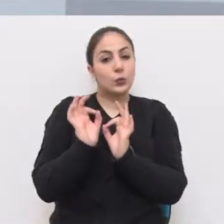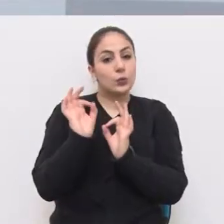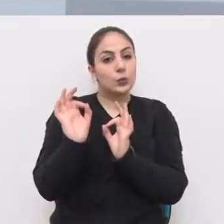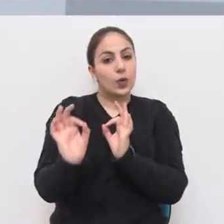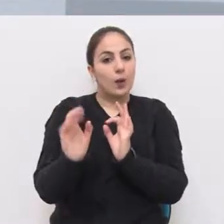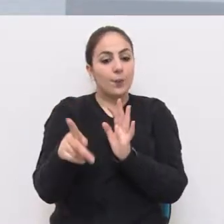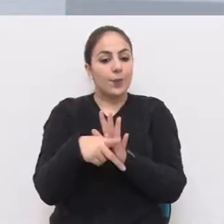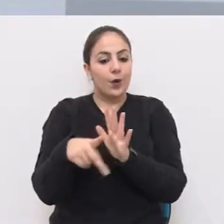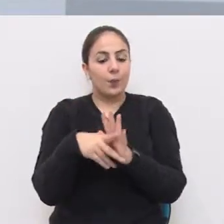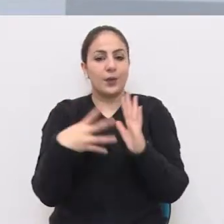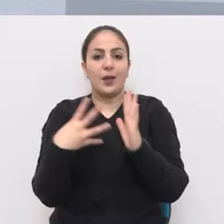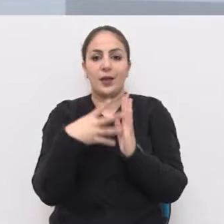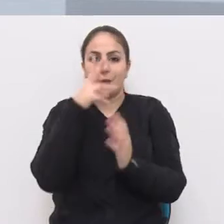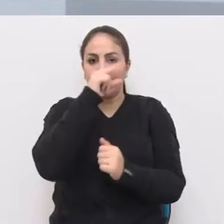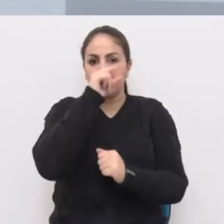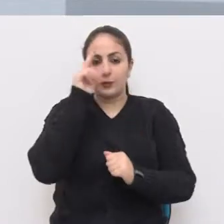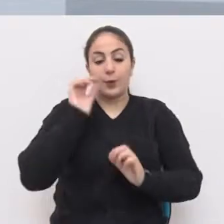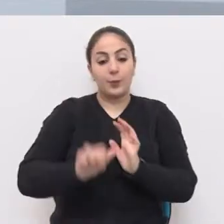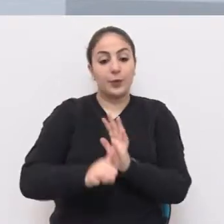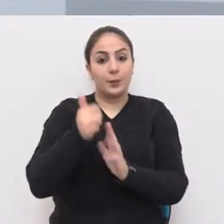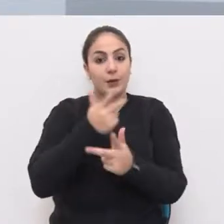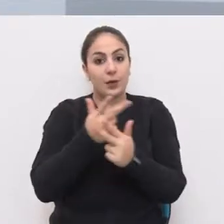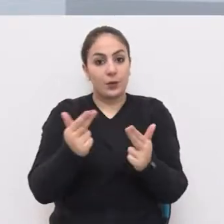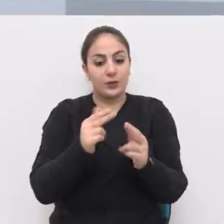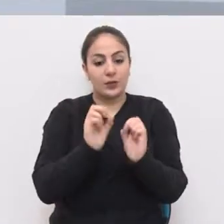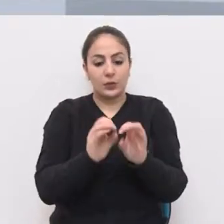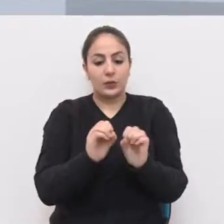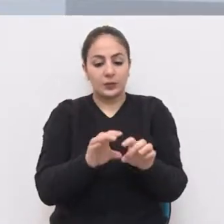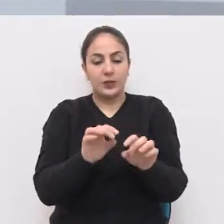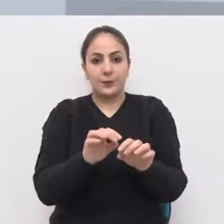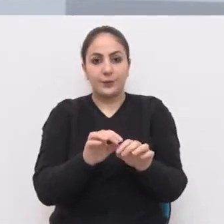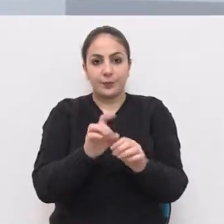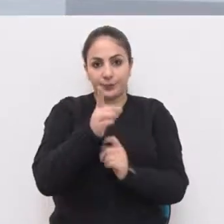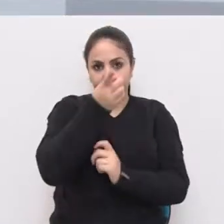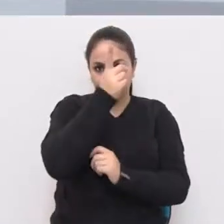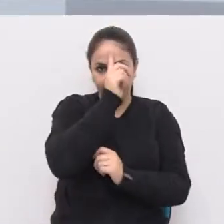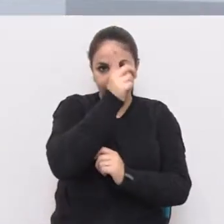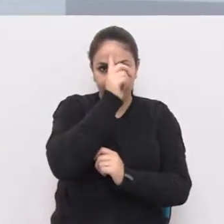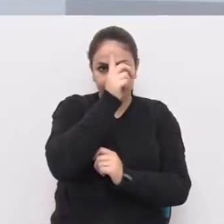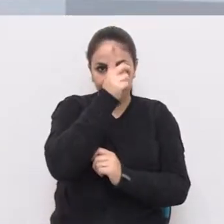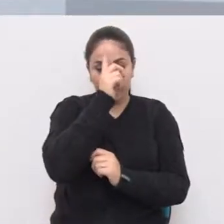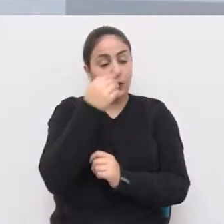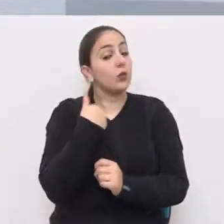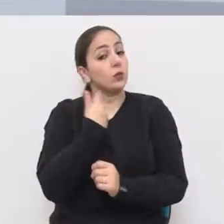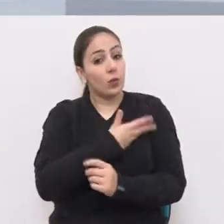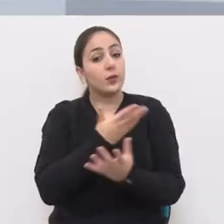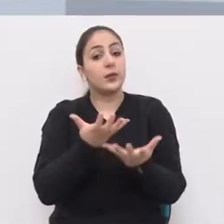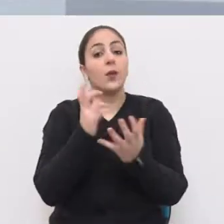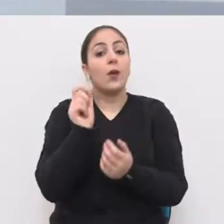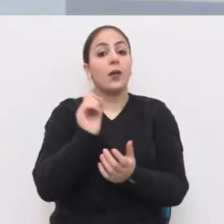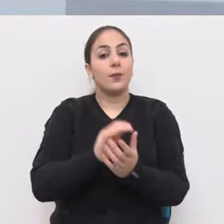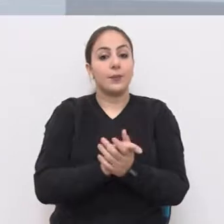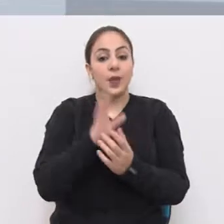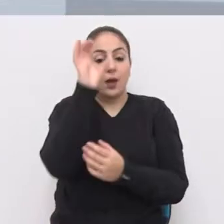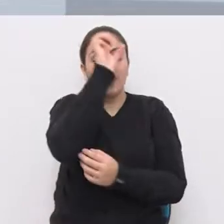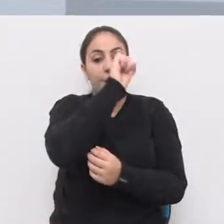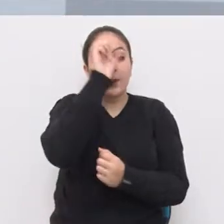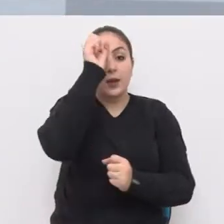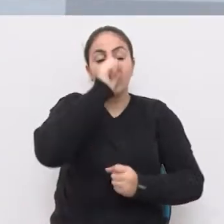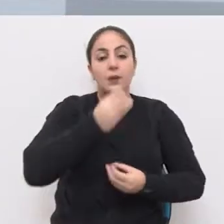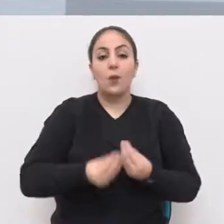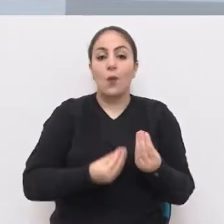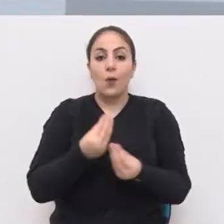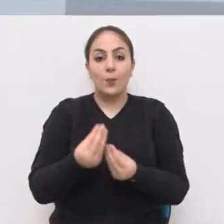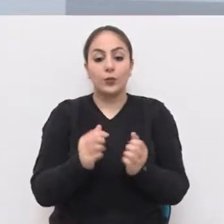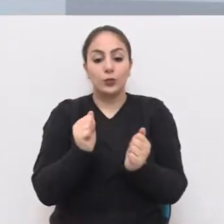rede municipal. Então, os primeiros passos da educação é no ensino fundamental. Então, a gente quer que eles aprendam